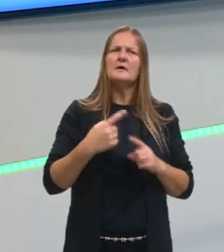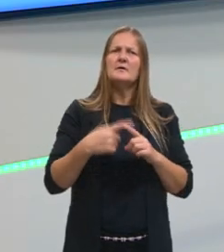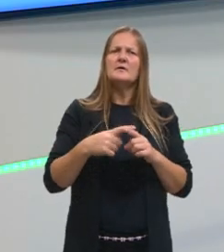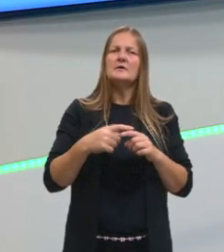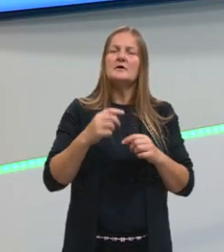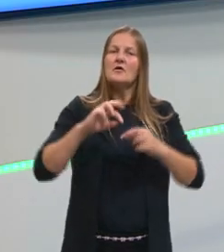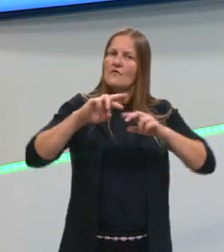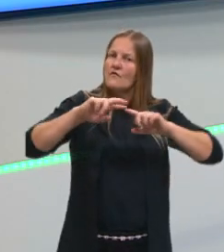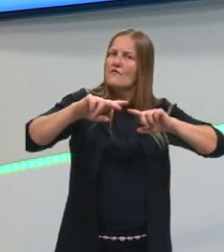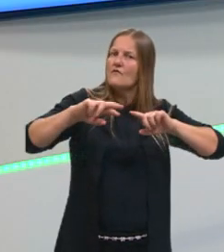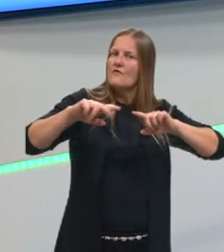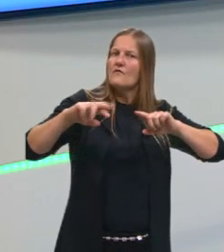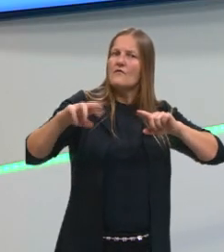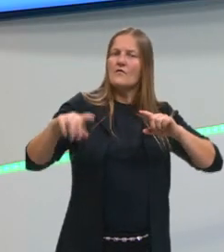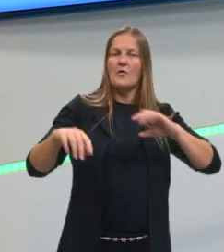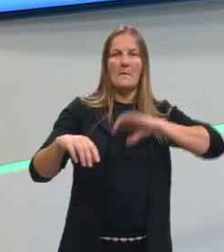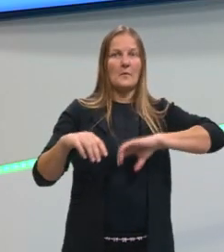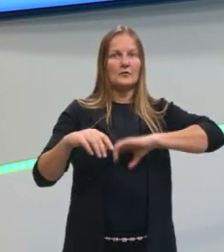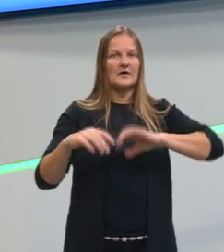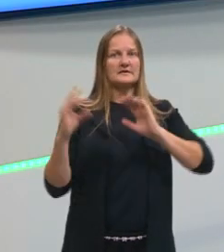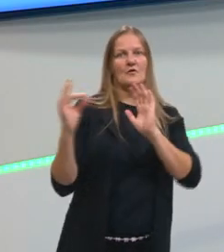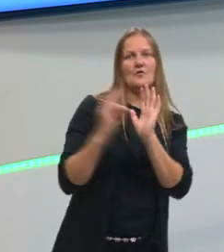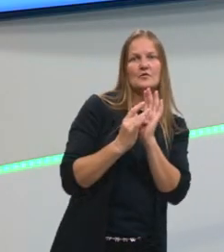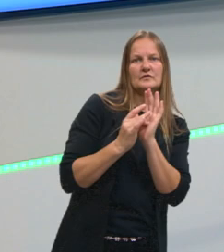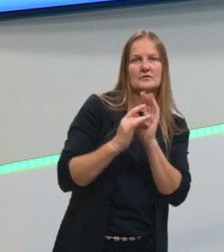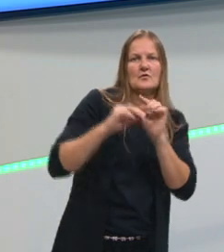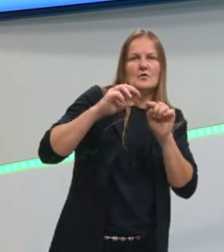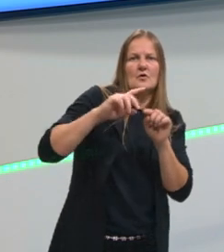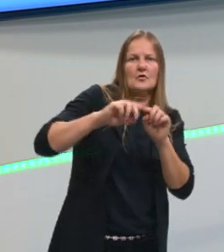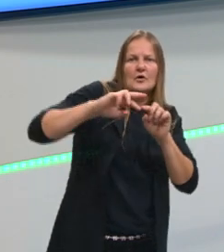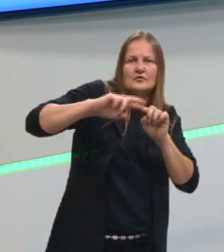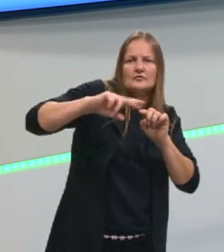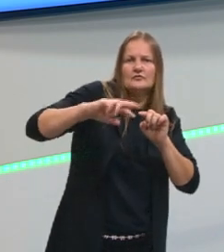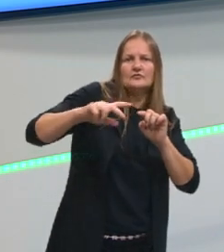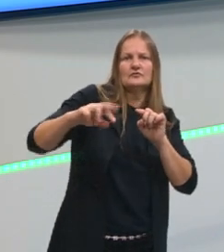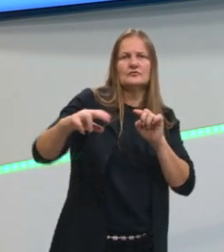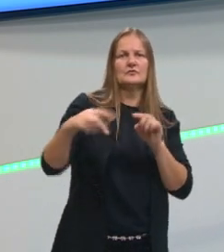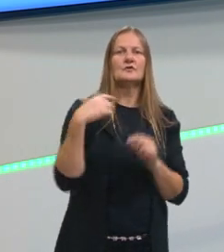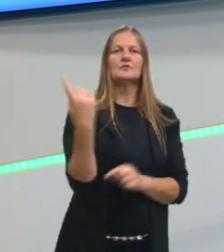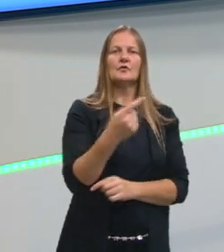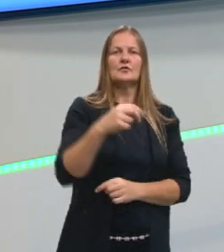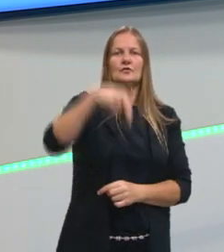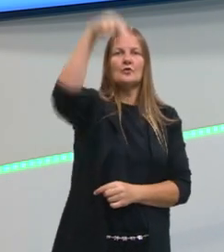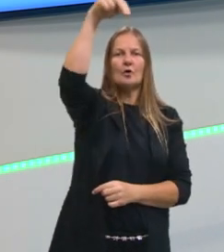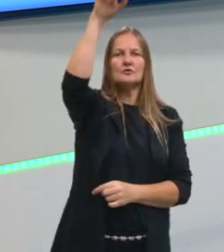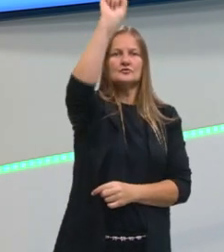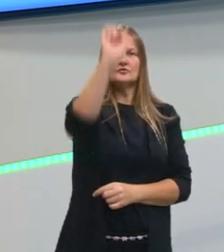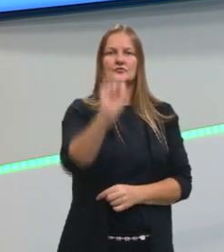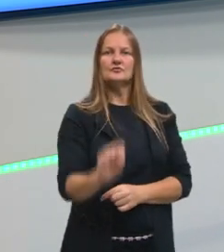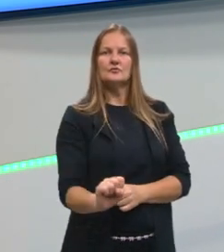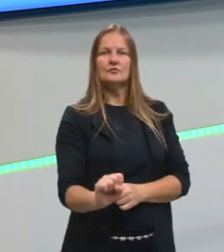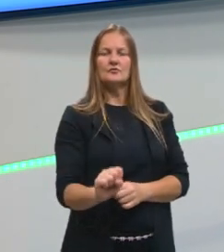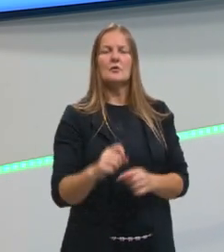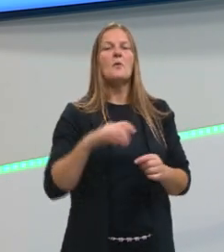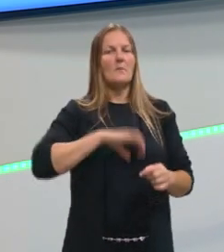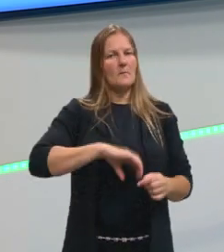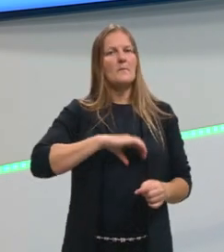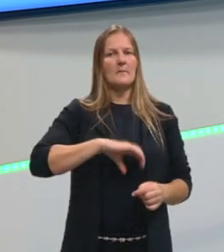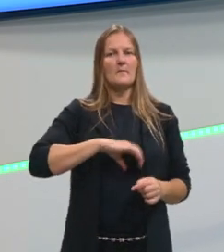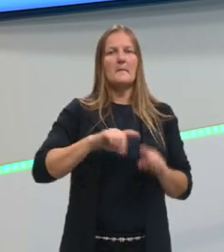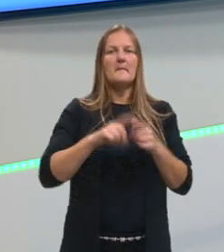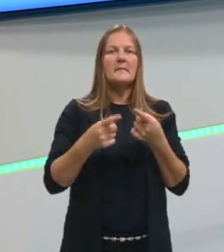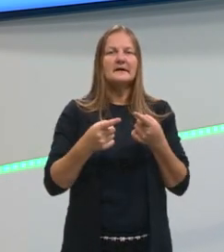ela é uma variante da Língua Portuguesa todos nós do Brasil de norte a sul Nós falamos a língua portuguesa